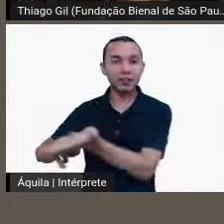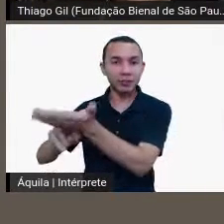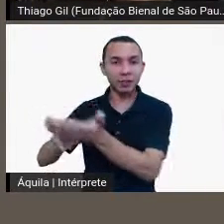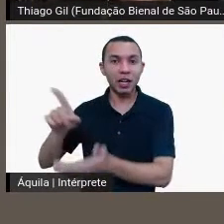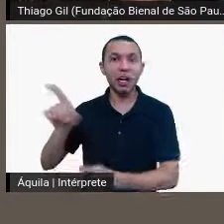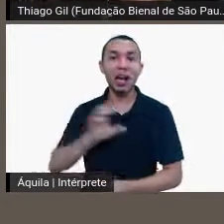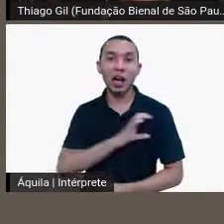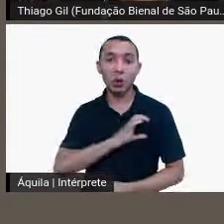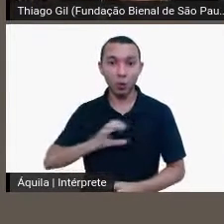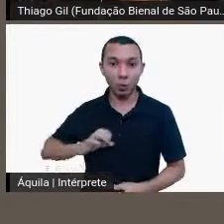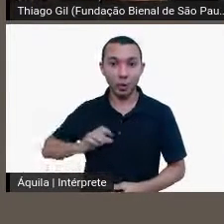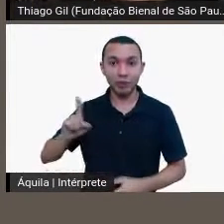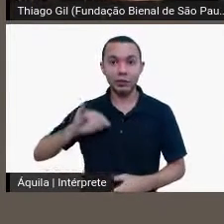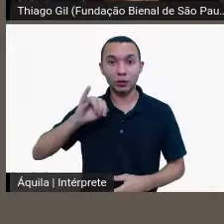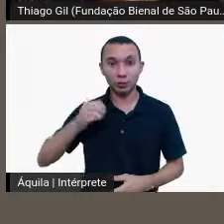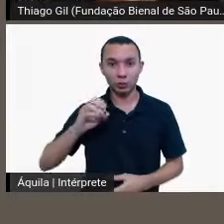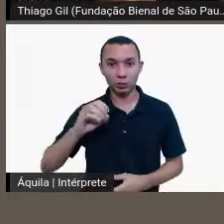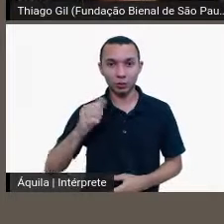cunhada do João Miramar,